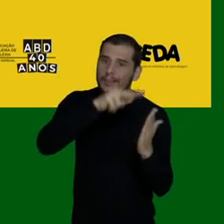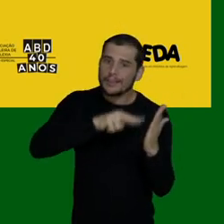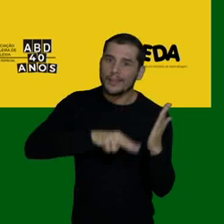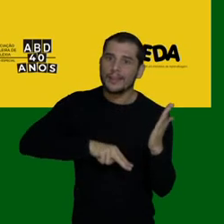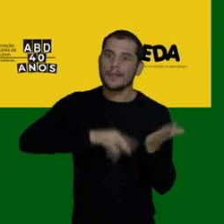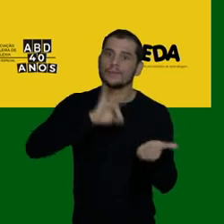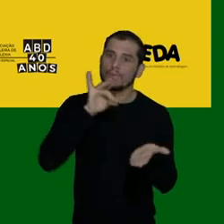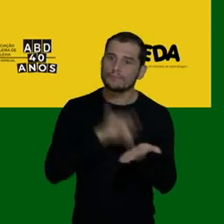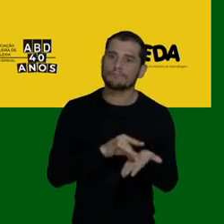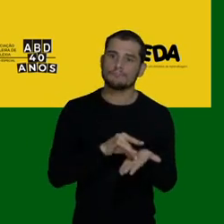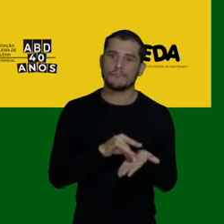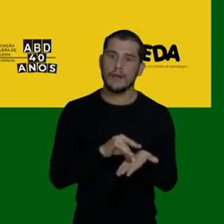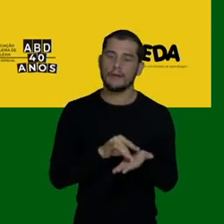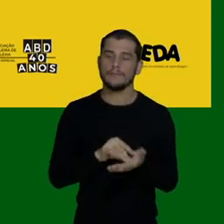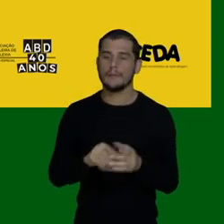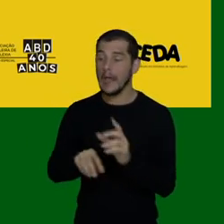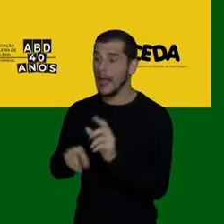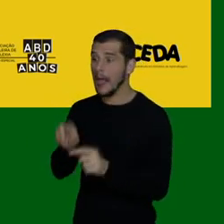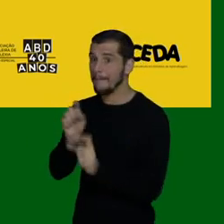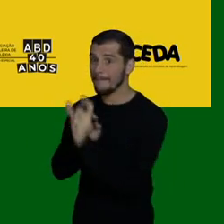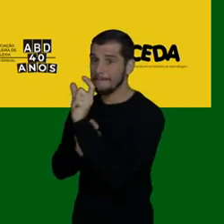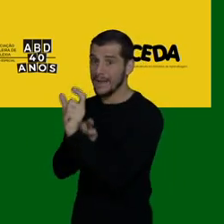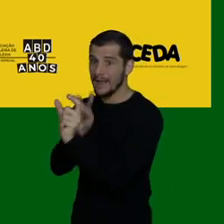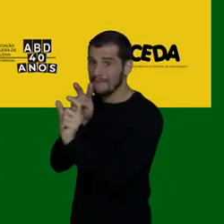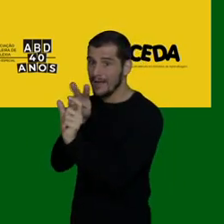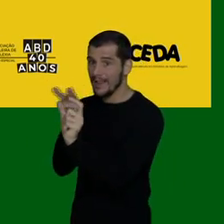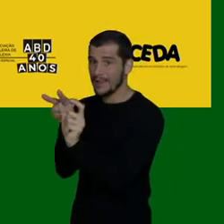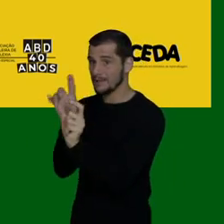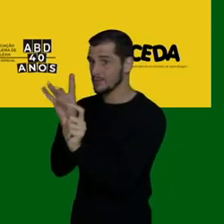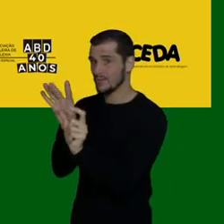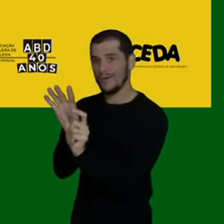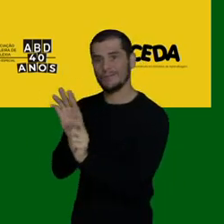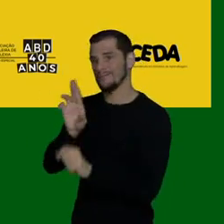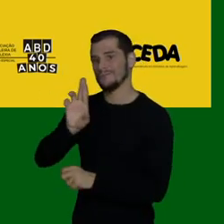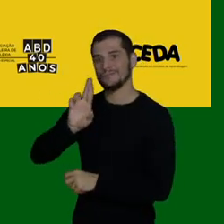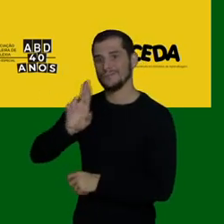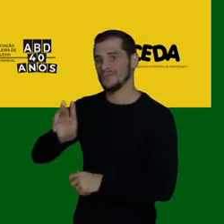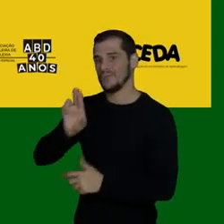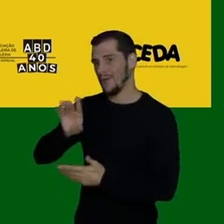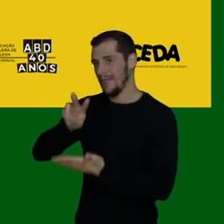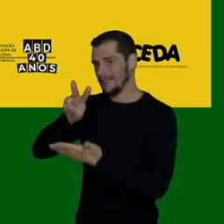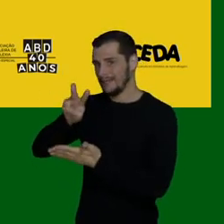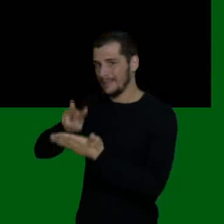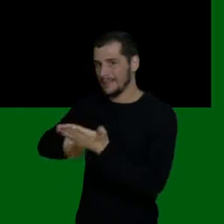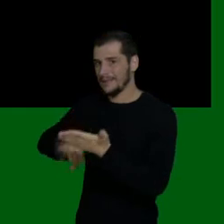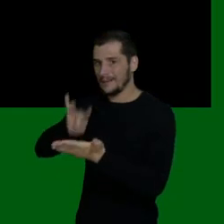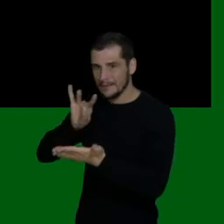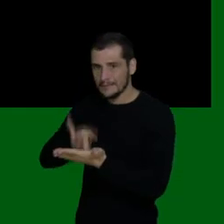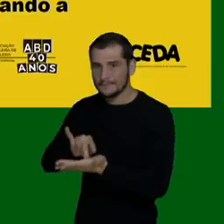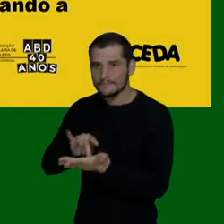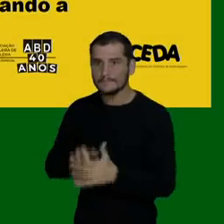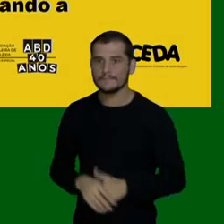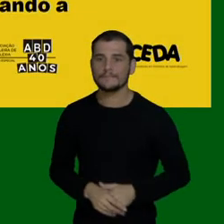95 do dislex não tem toda essa precisão né